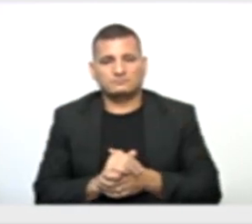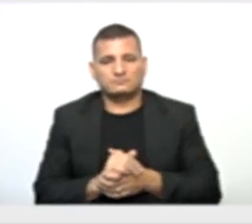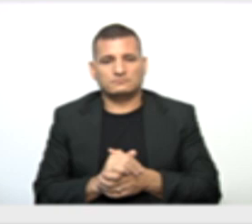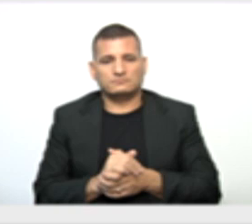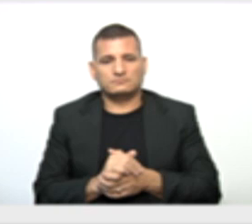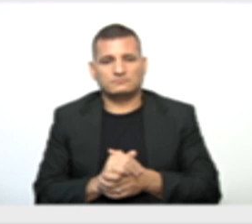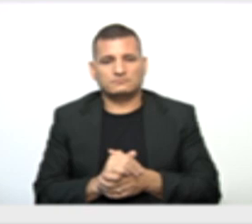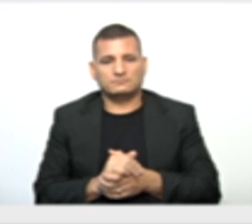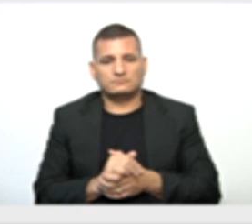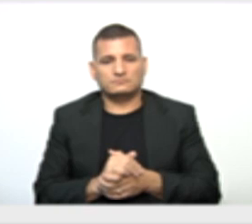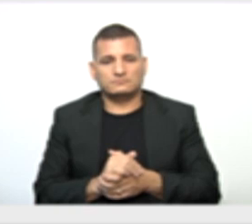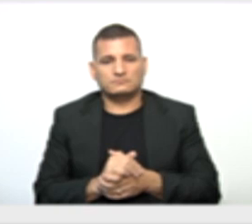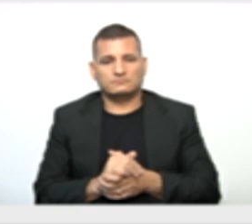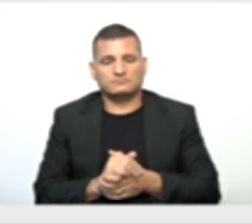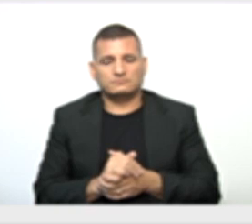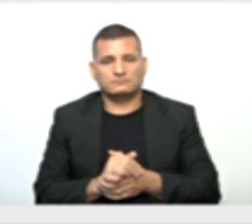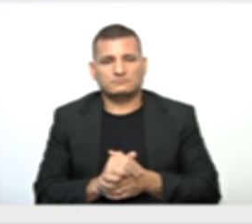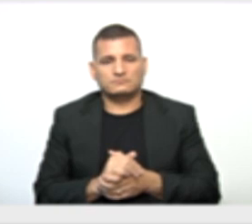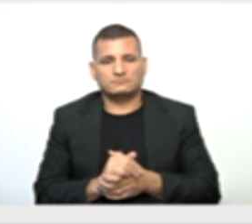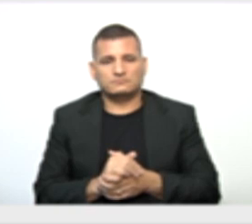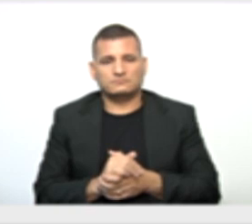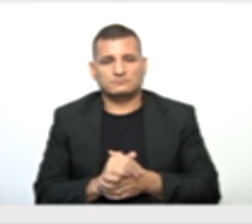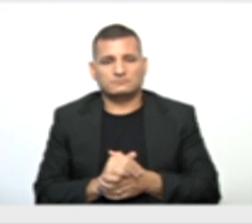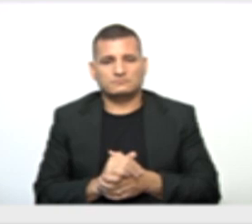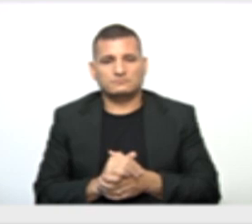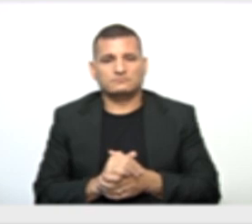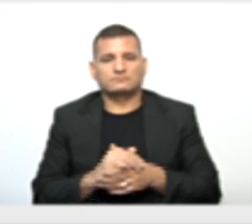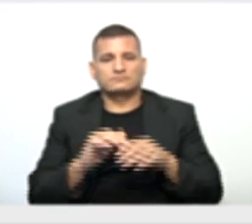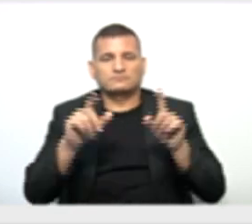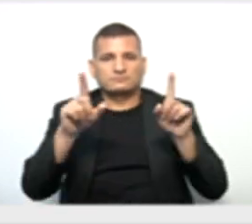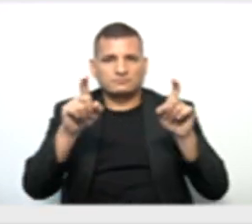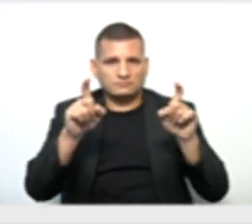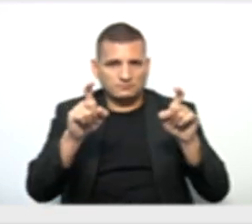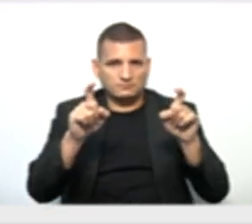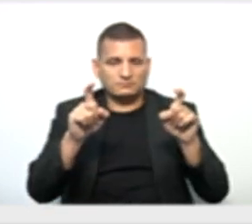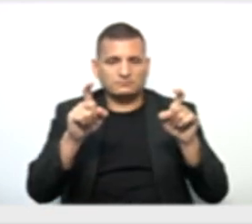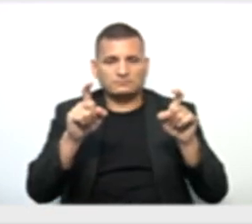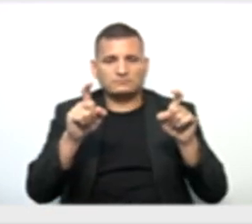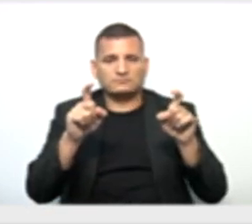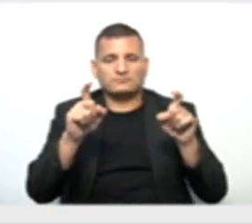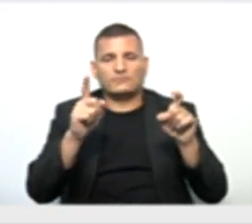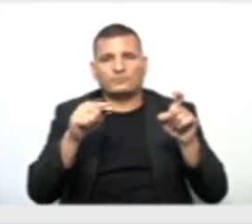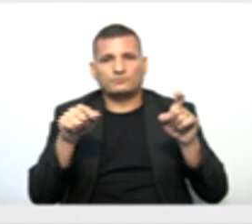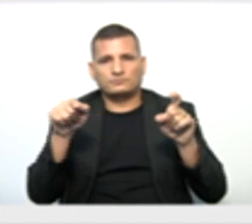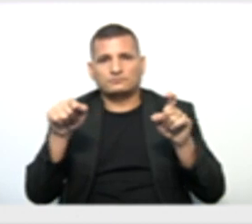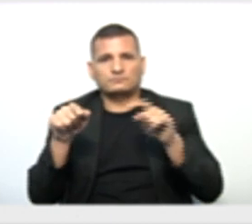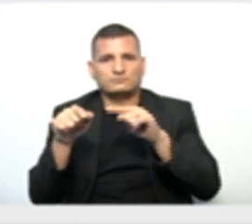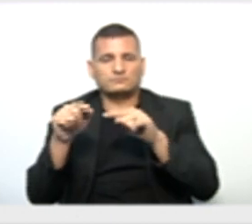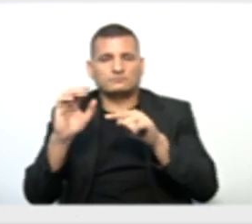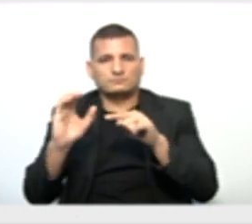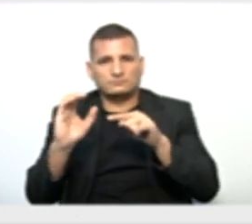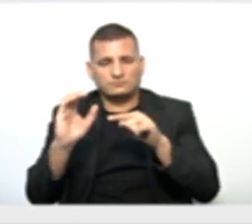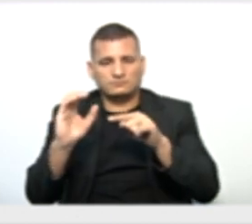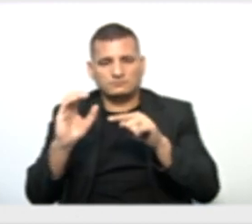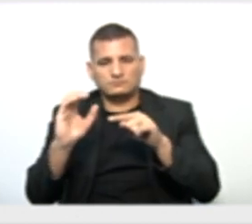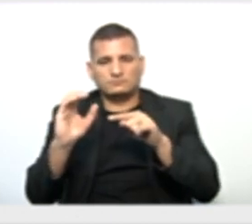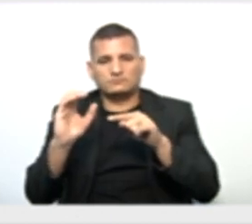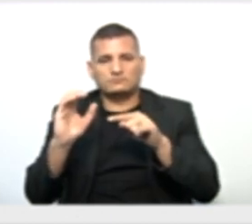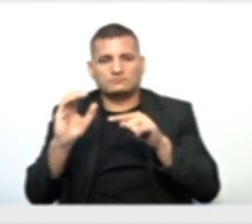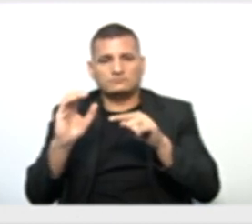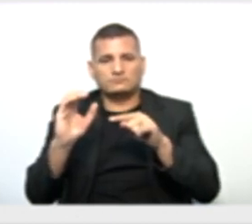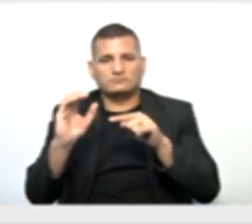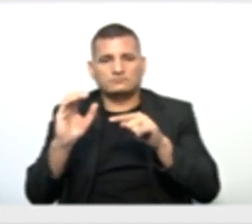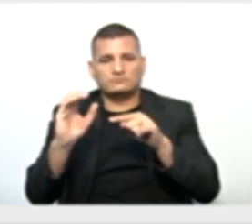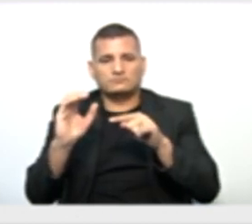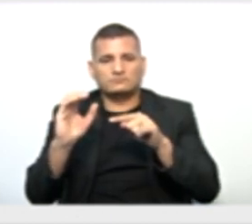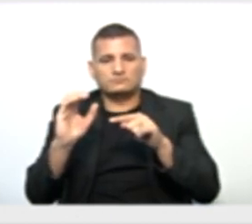impressão desses caracteres conforme eles estão entre aspas e depois o conteúdo da variável C. Aí eu presso para